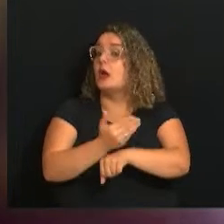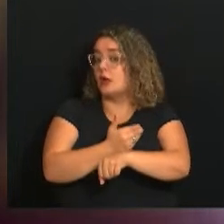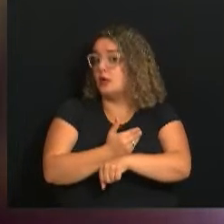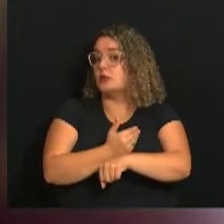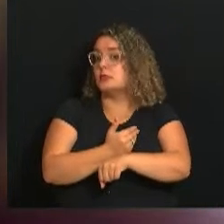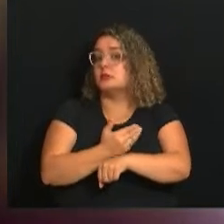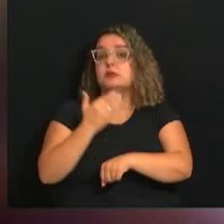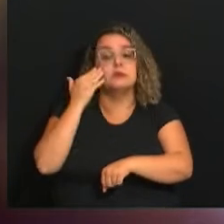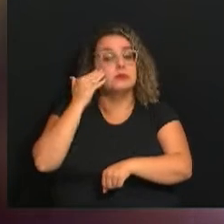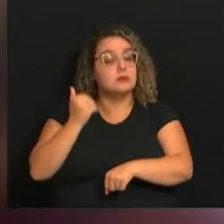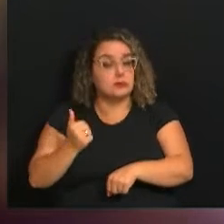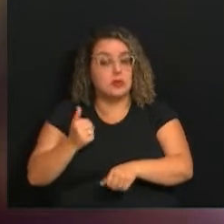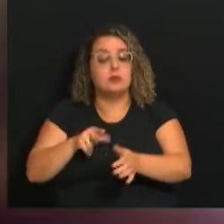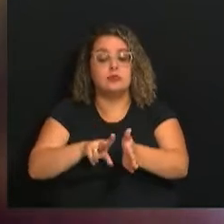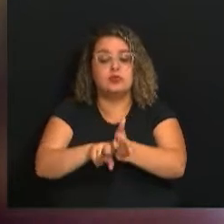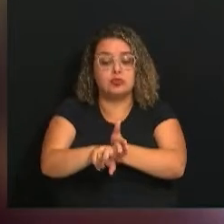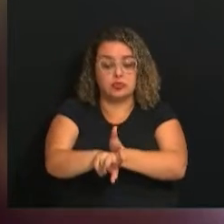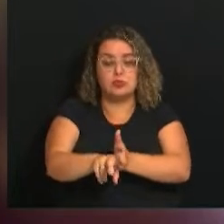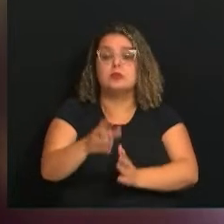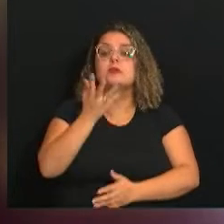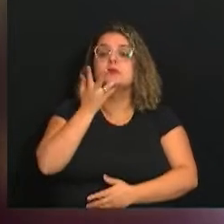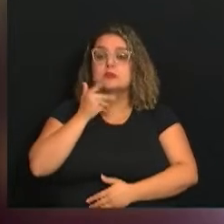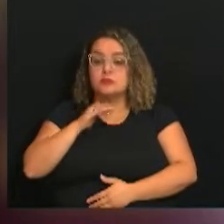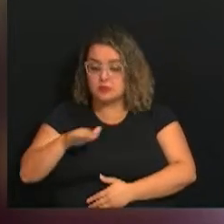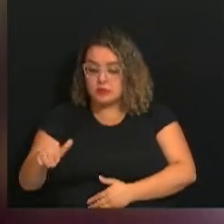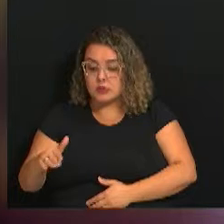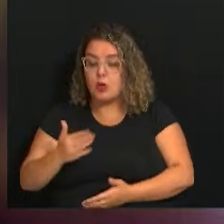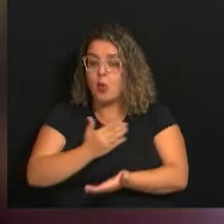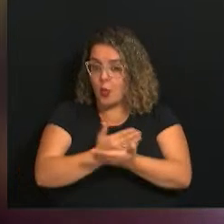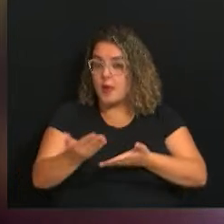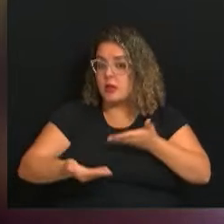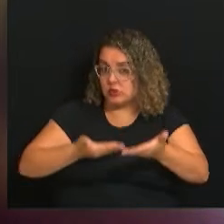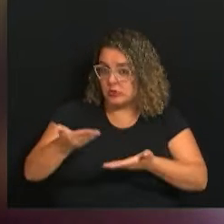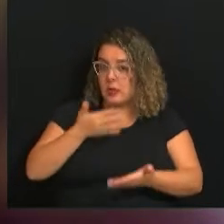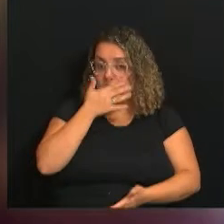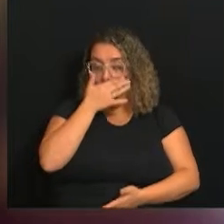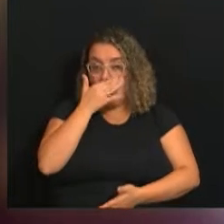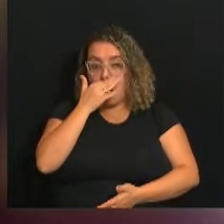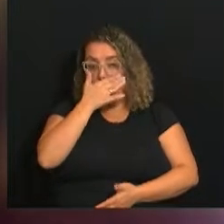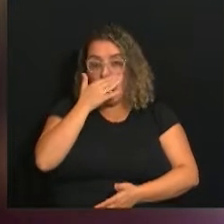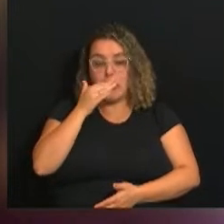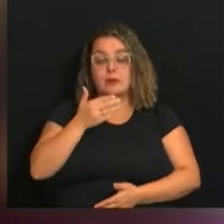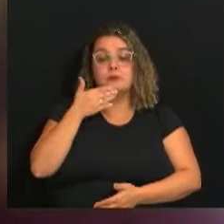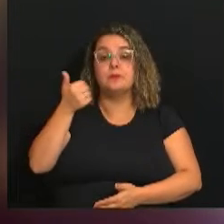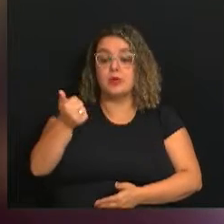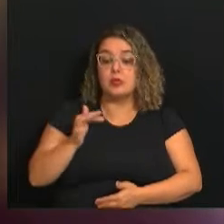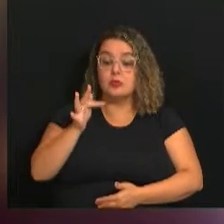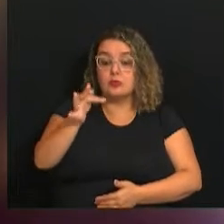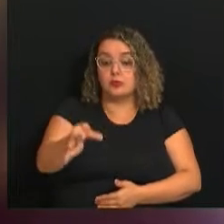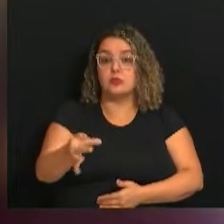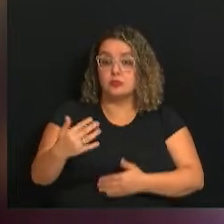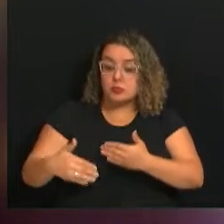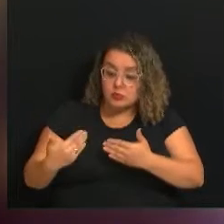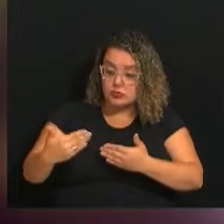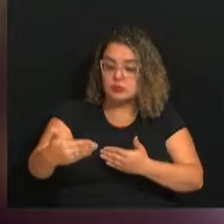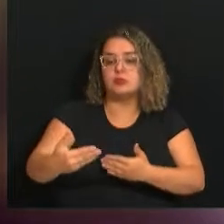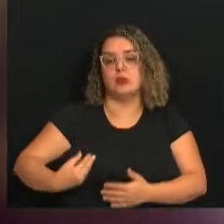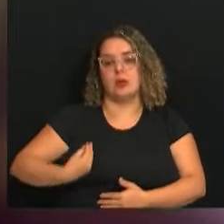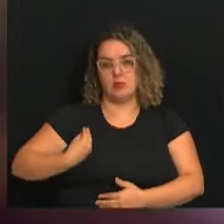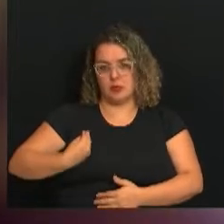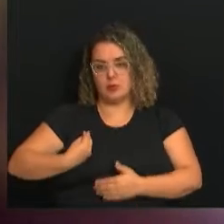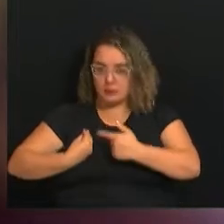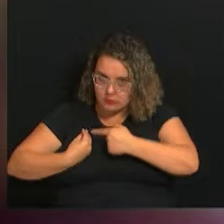Esse projeto de lei, ele começa a trazer uma melhora do uso deles no transporte